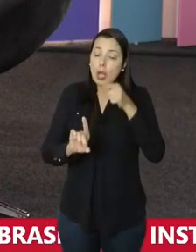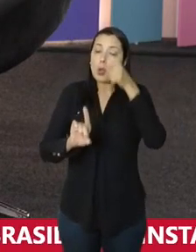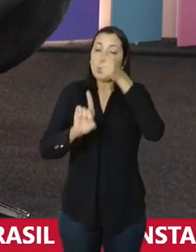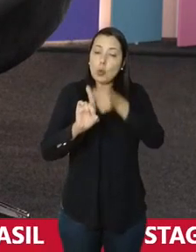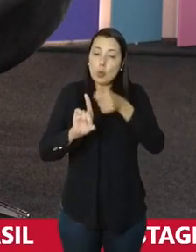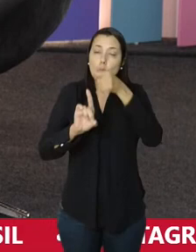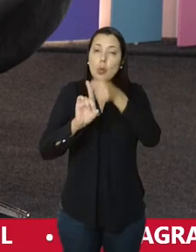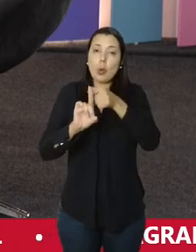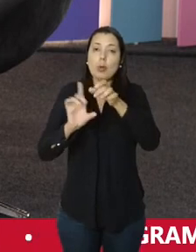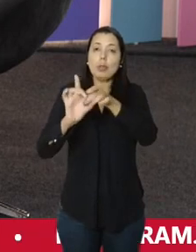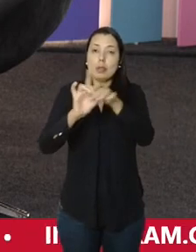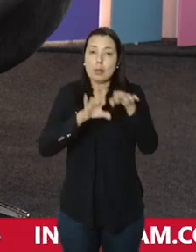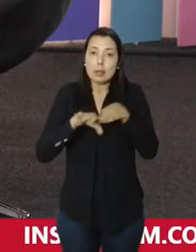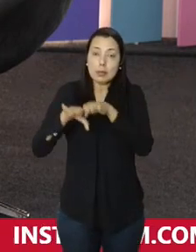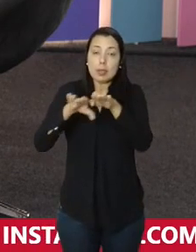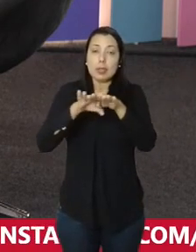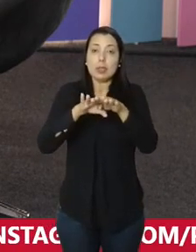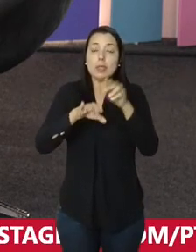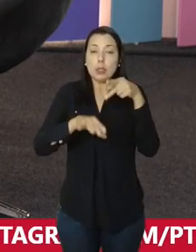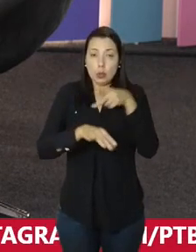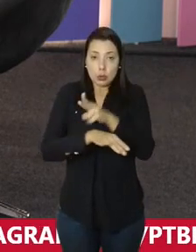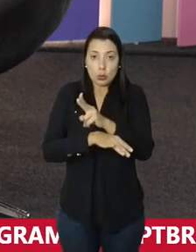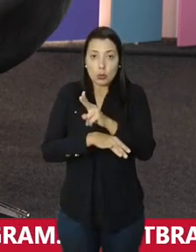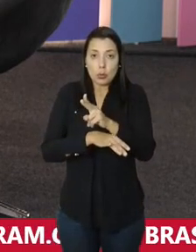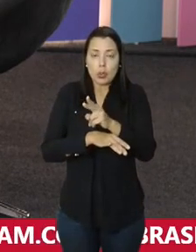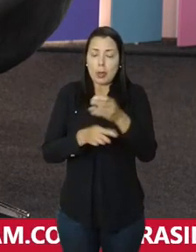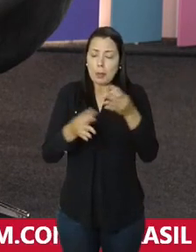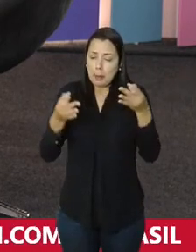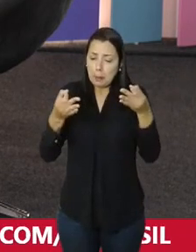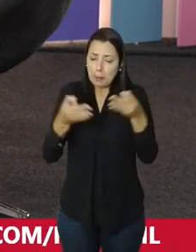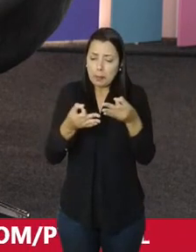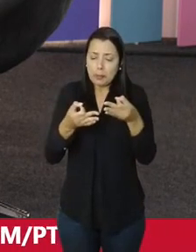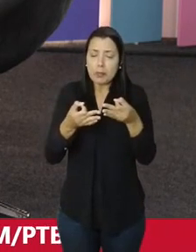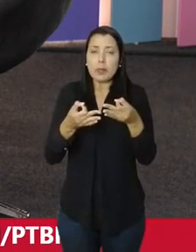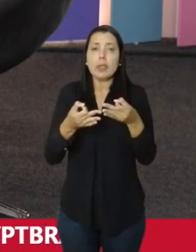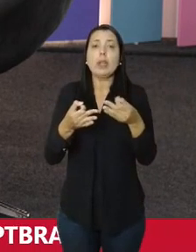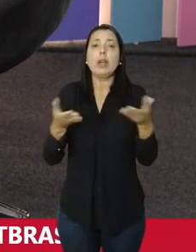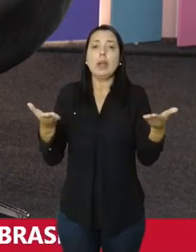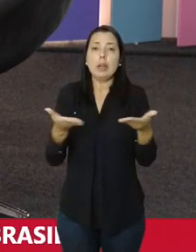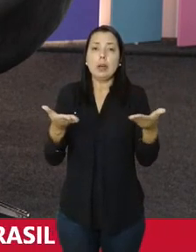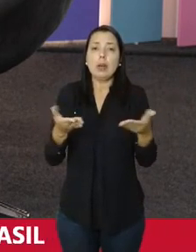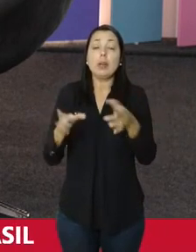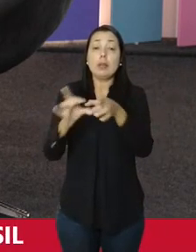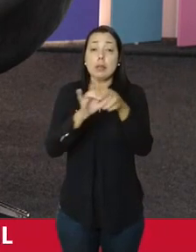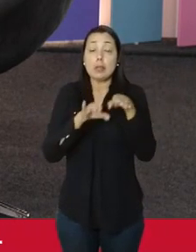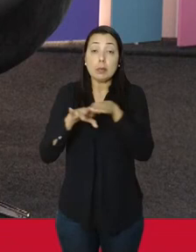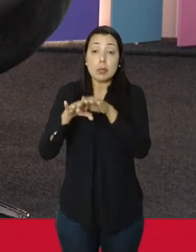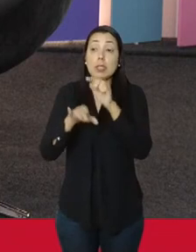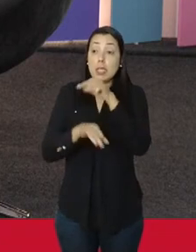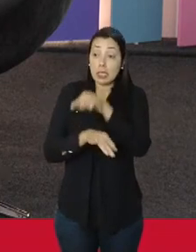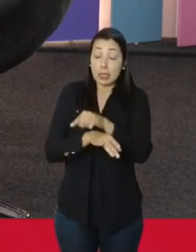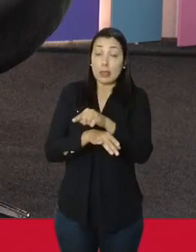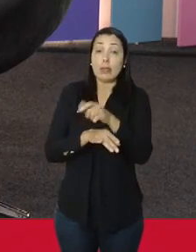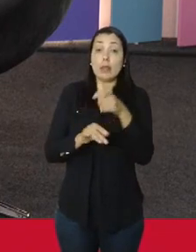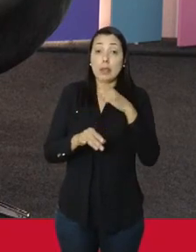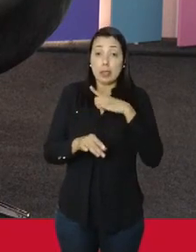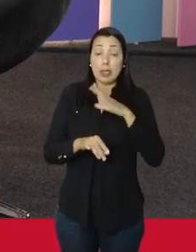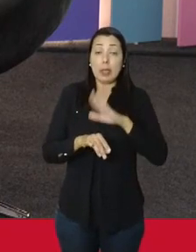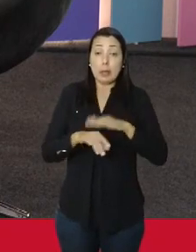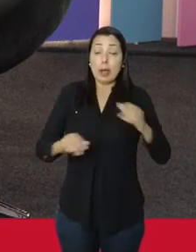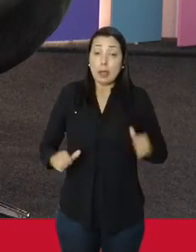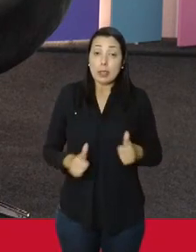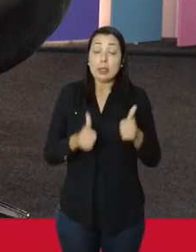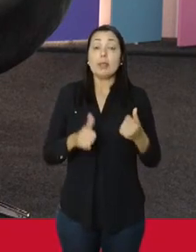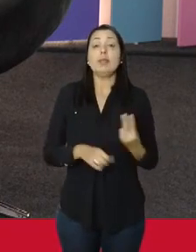pela democracia e que permanece fiel em defesa da democracia e naquilo que a democracia tem de mais